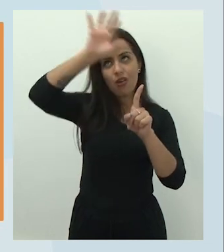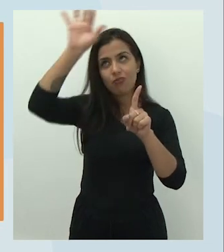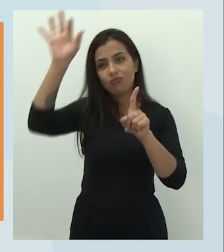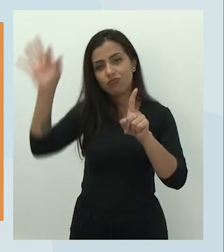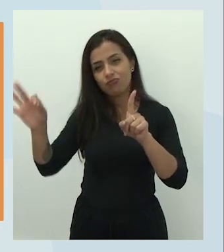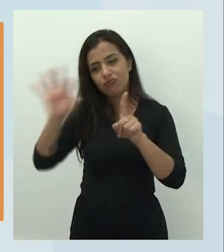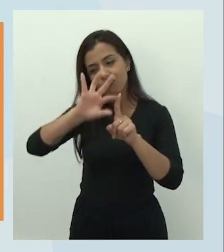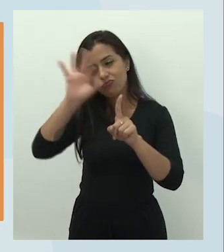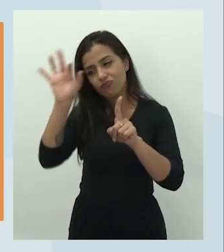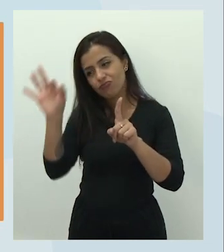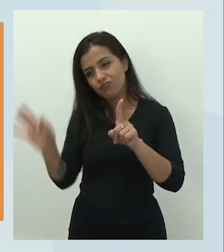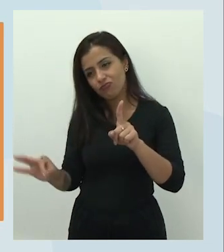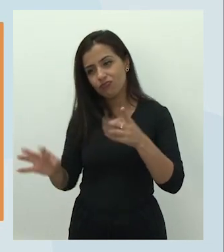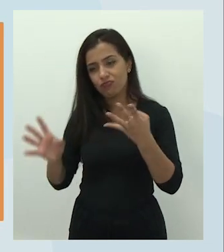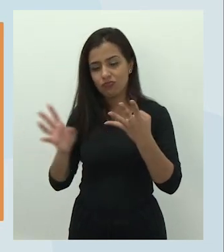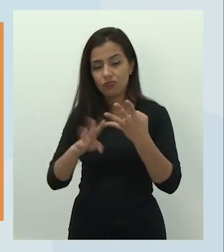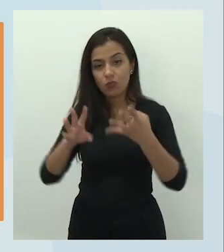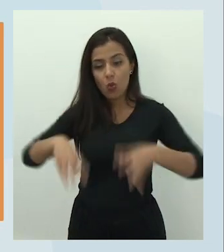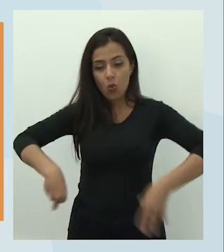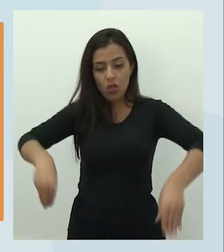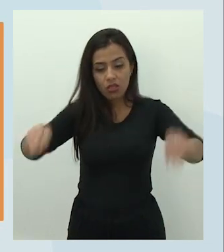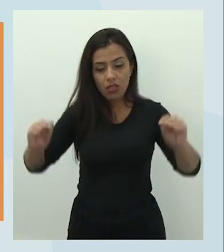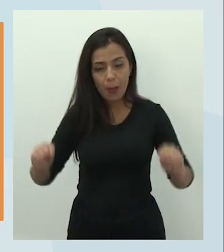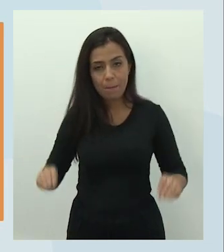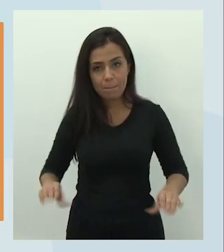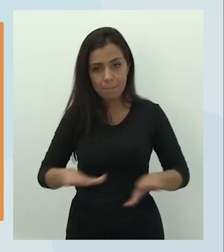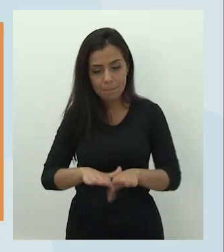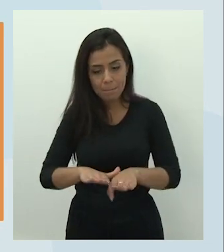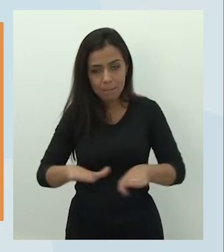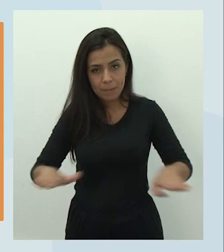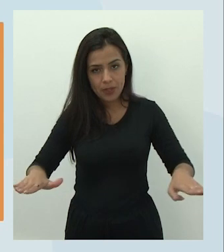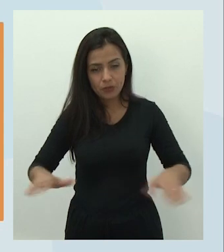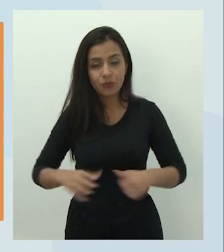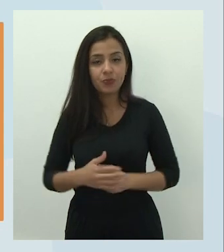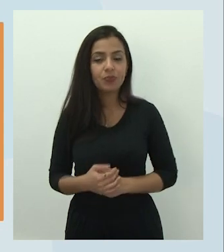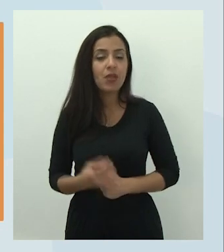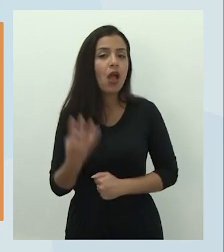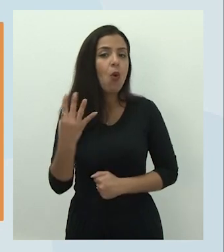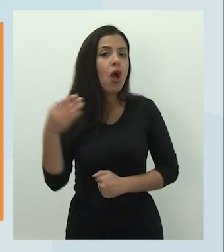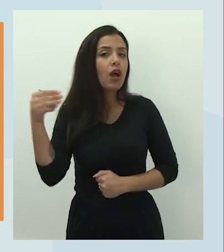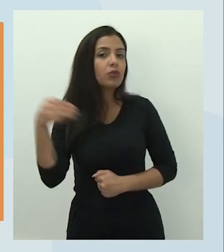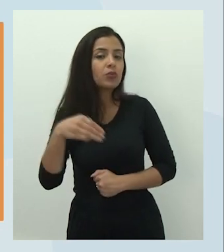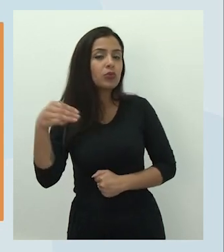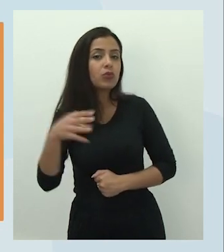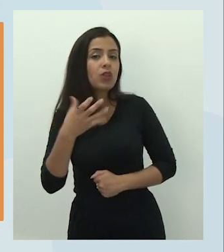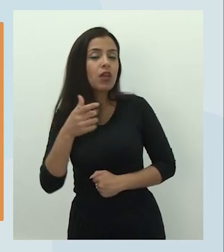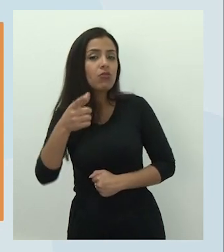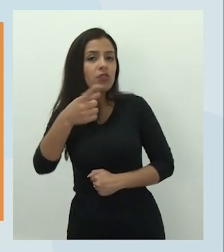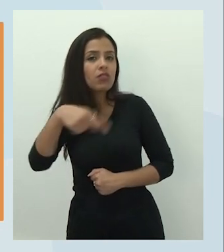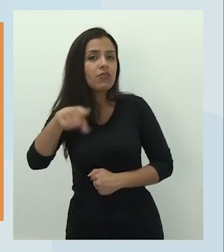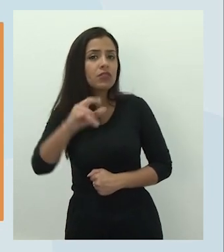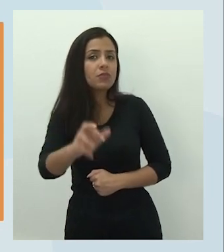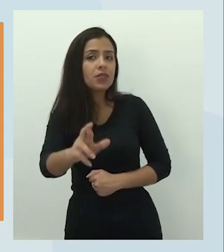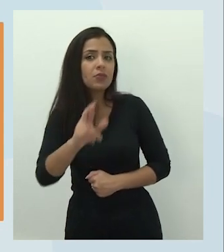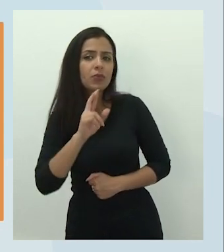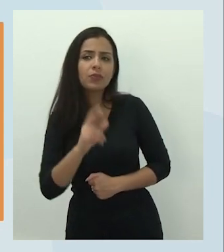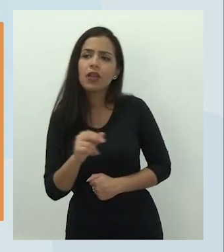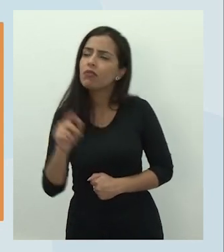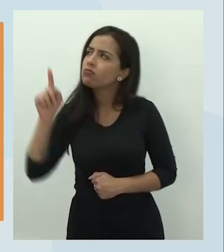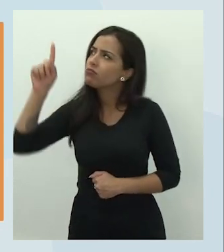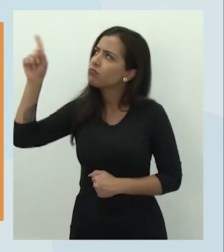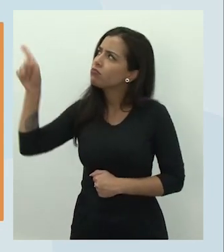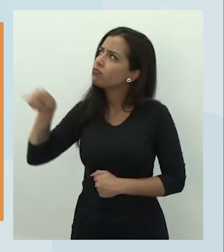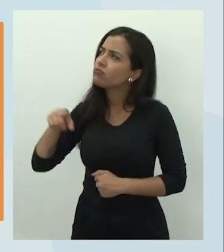tapete. E aí, em 4 minutos, eu vou pedir para vocês falarem o seguinte: o que essas imagens têm em comum? E aí, se der tempinho